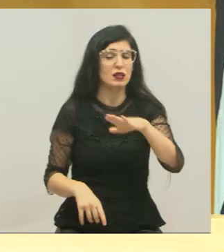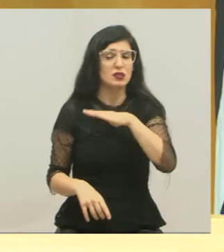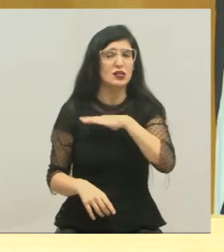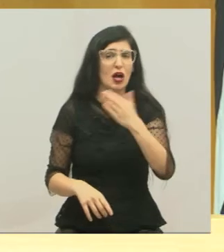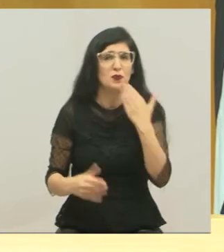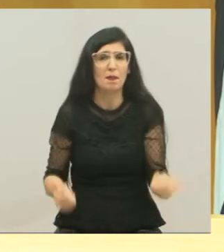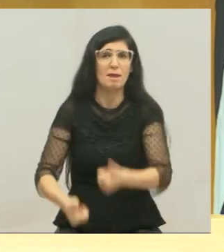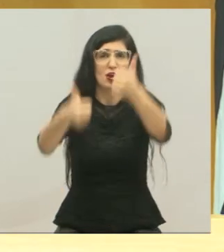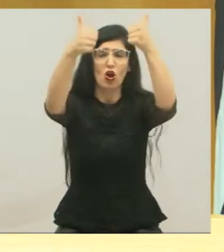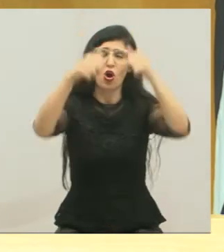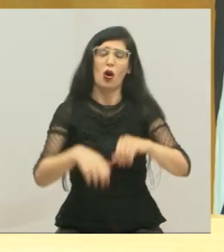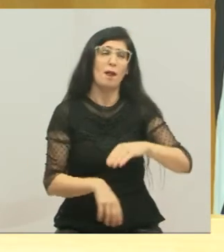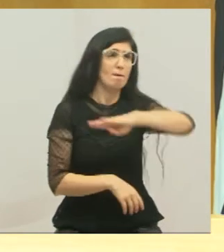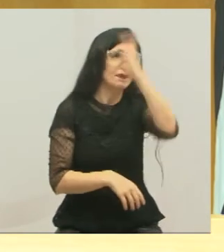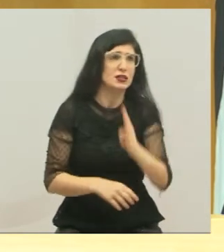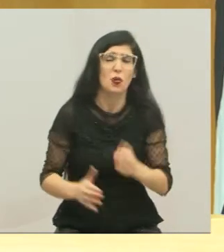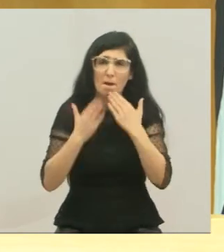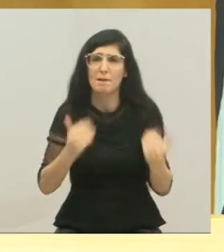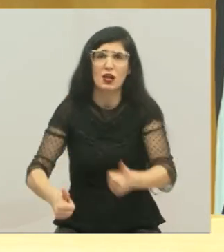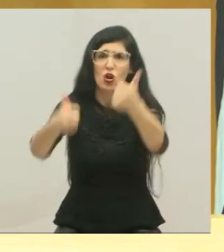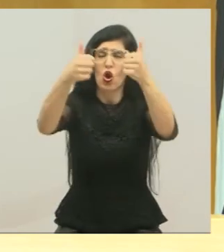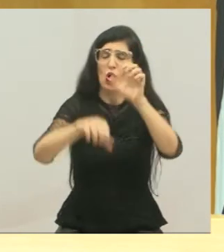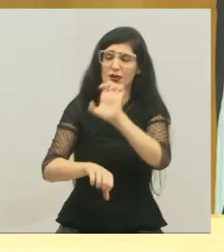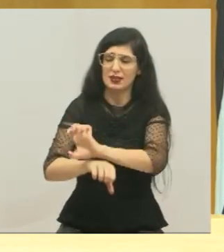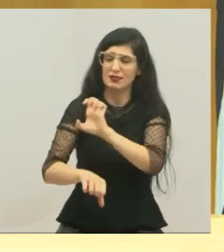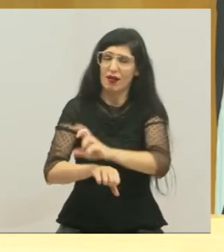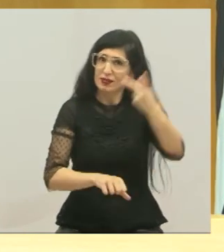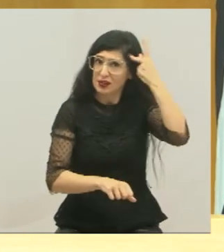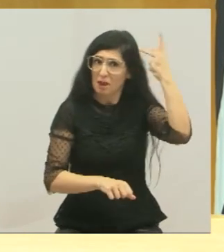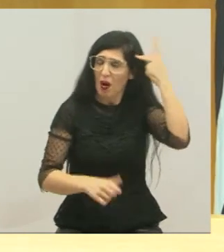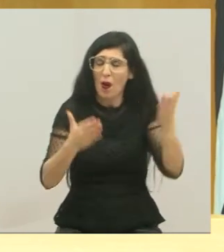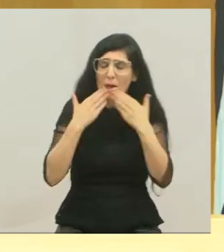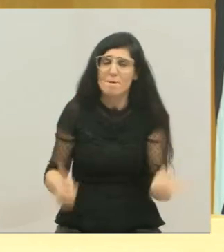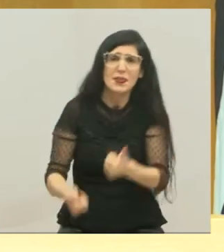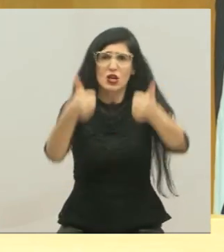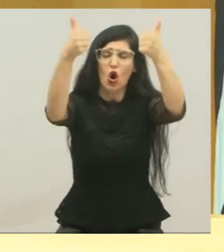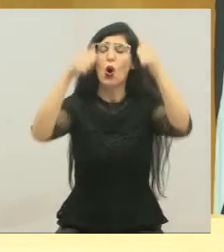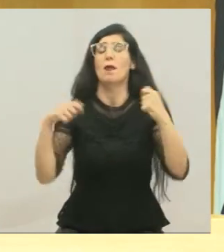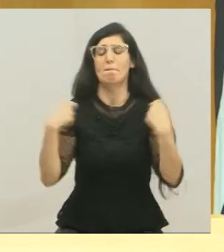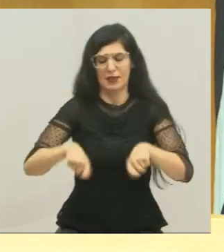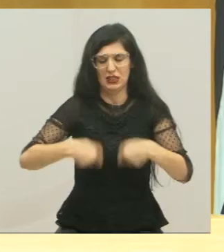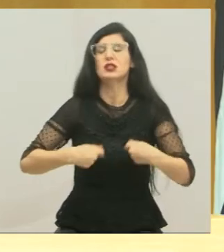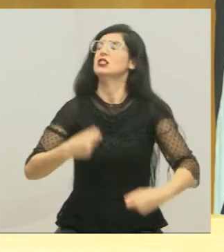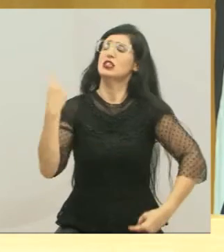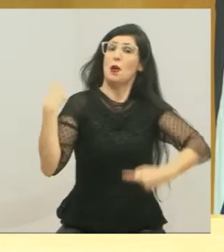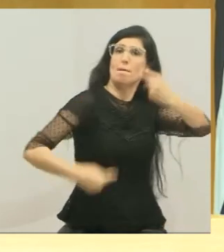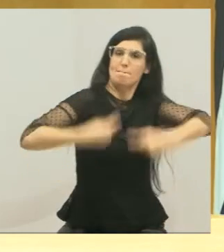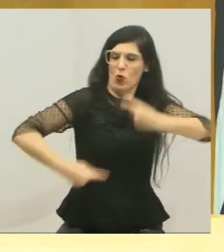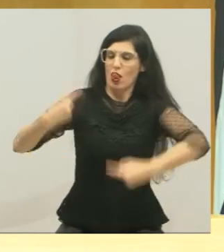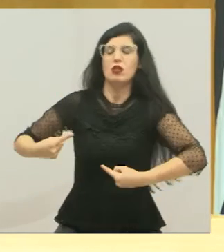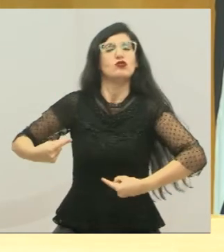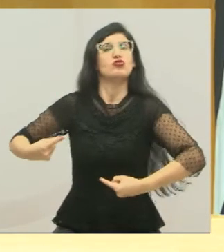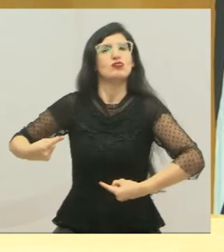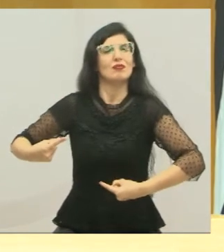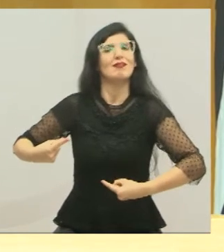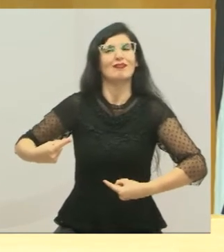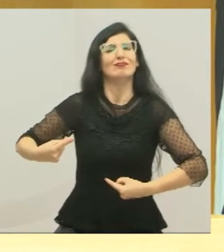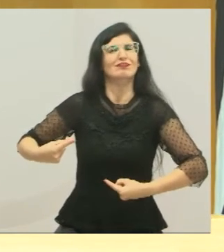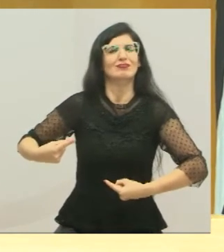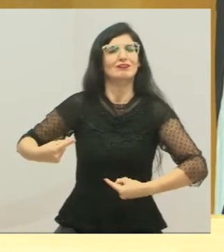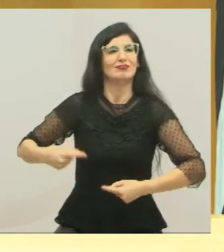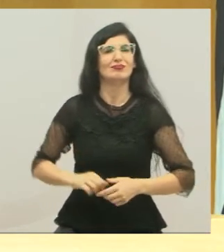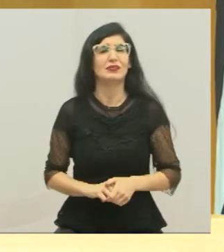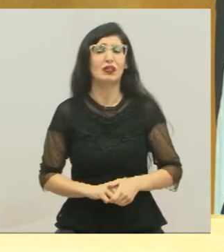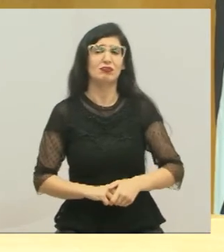melhor um Brasil melhor o estado melhor tem que fazer a política né digamos assim é que vai